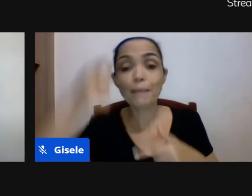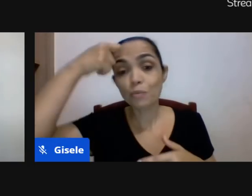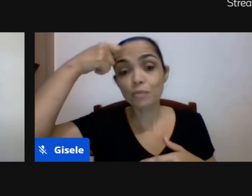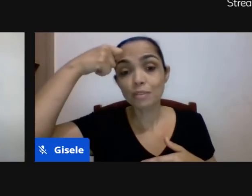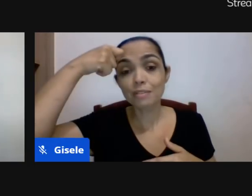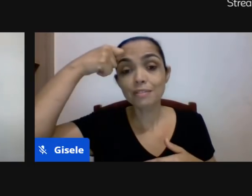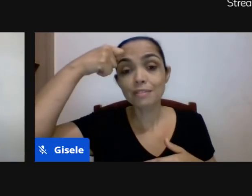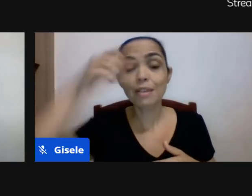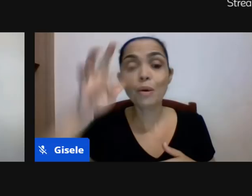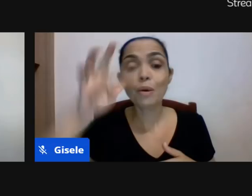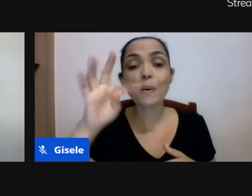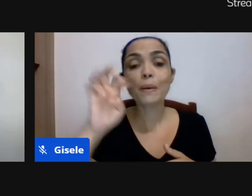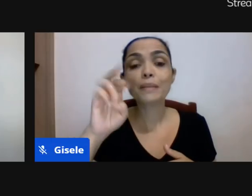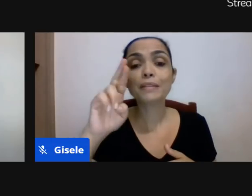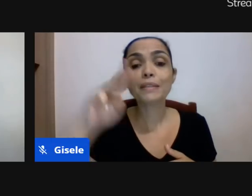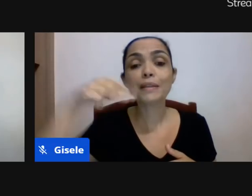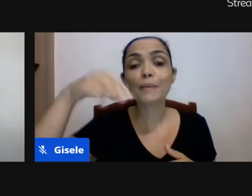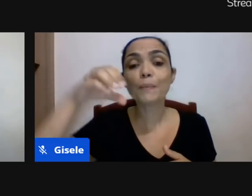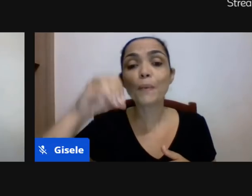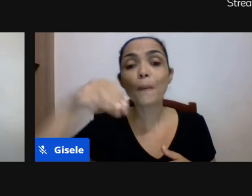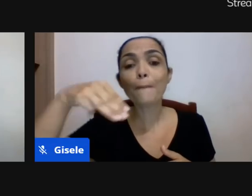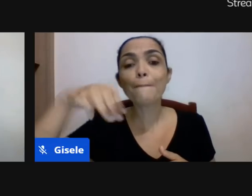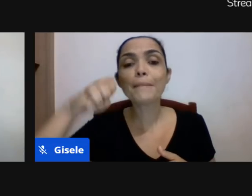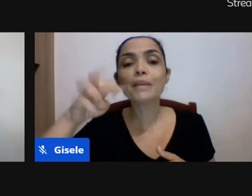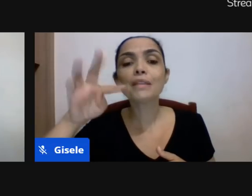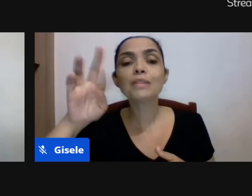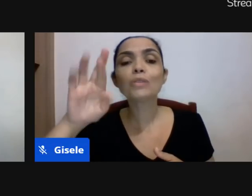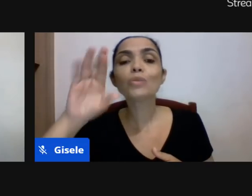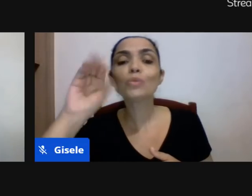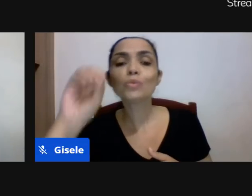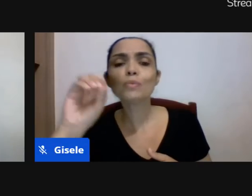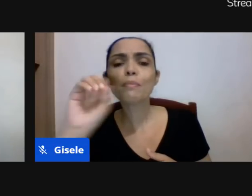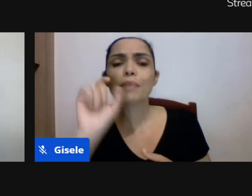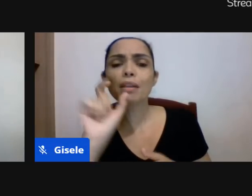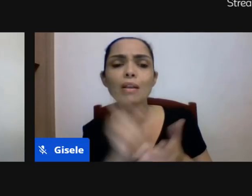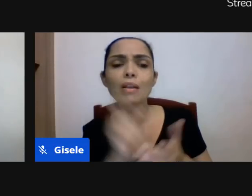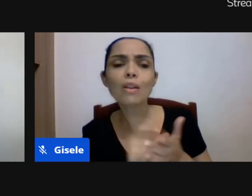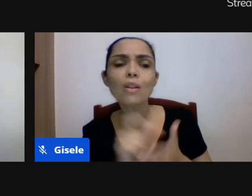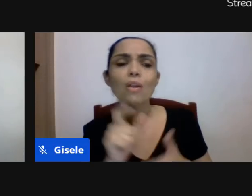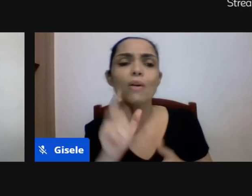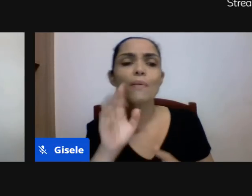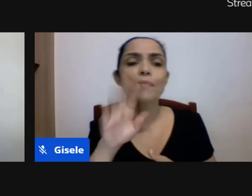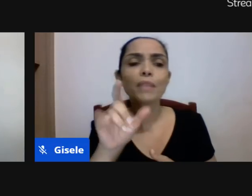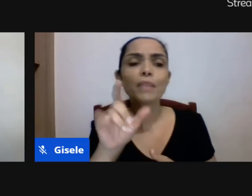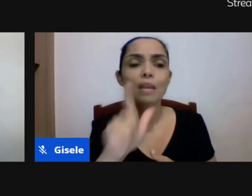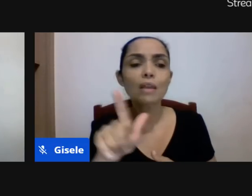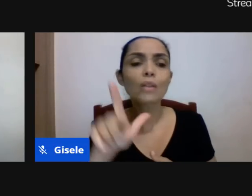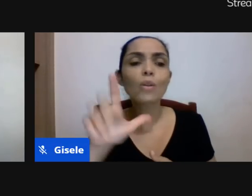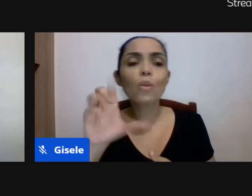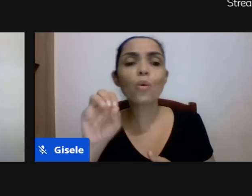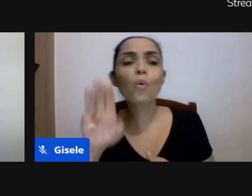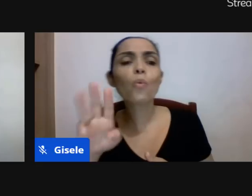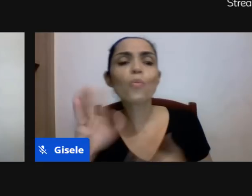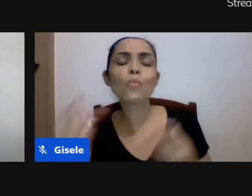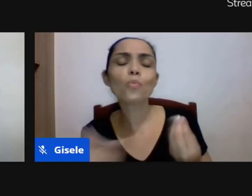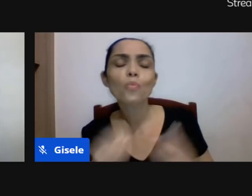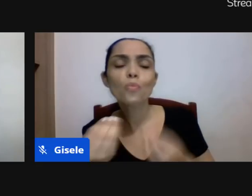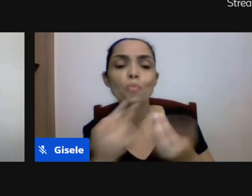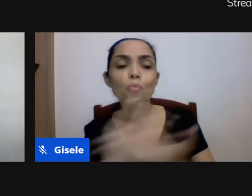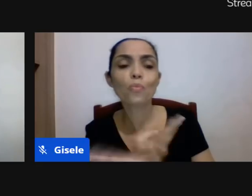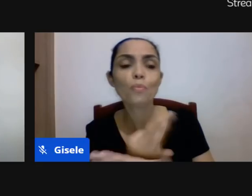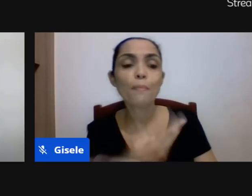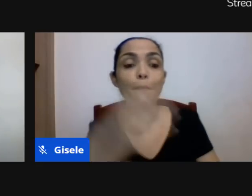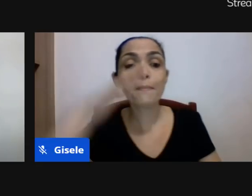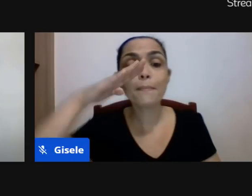a temperatura, dá essa mensagem de erro, temperatura muito baixa, aparece escrito low, que é baixo em inglês, né? Aparece escrito essa mensagem